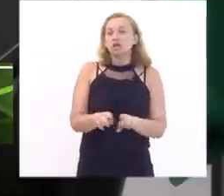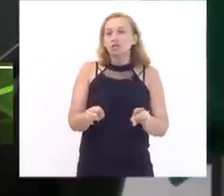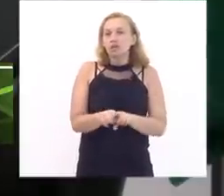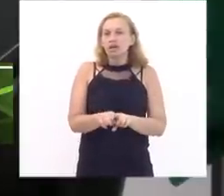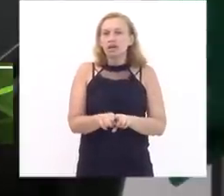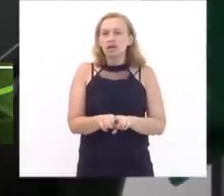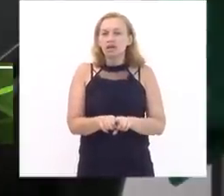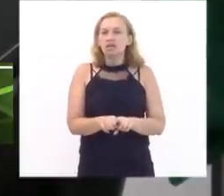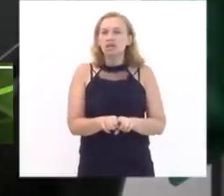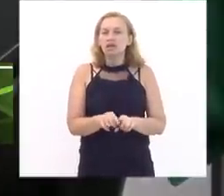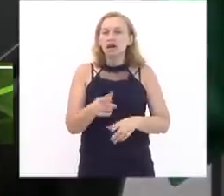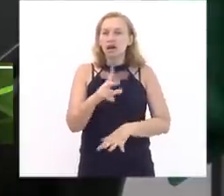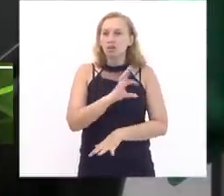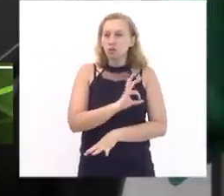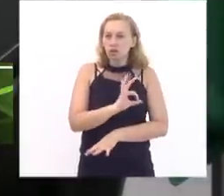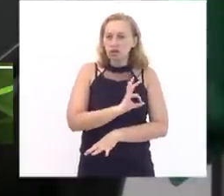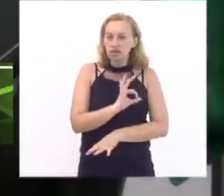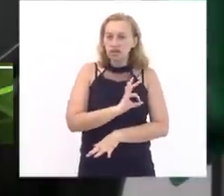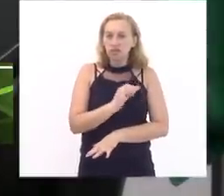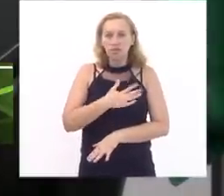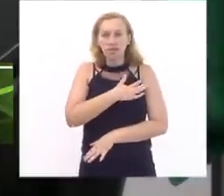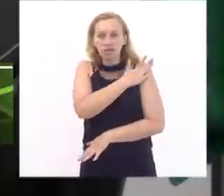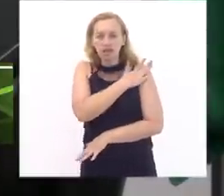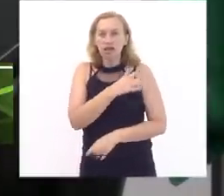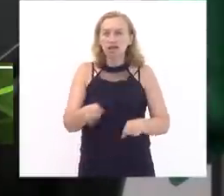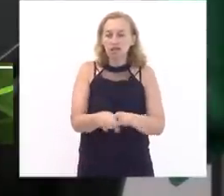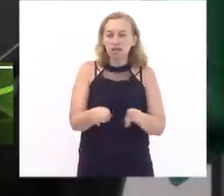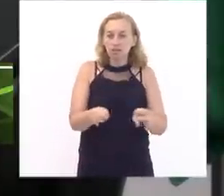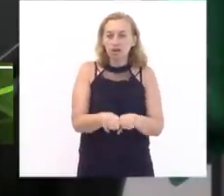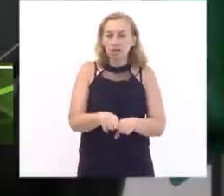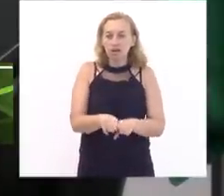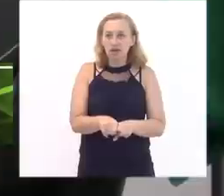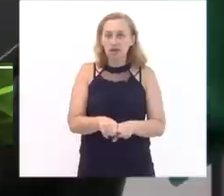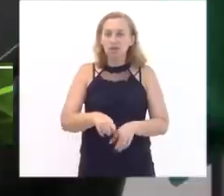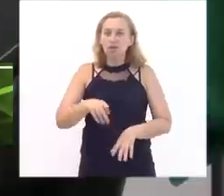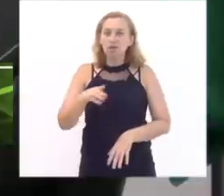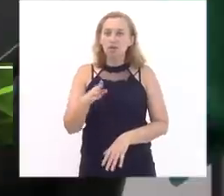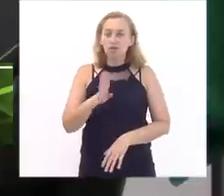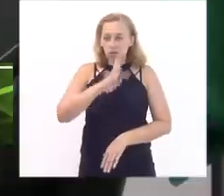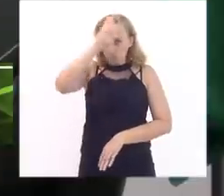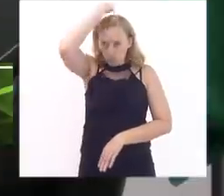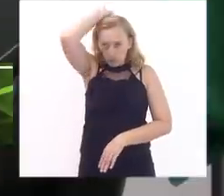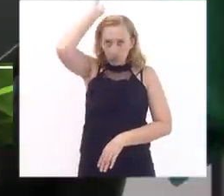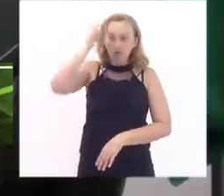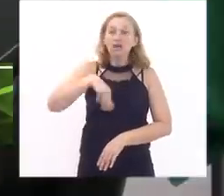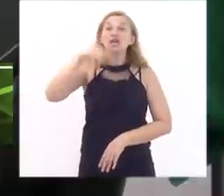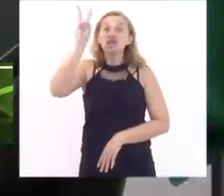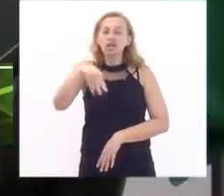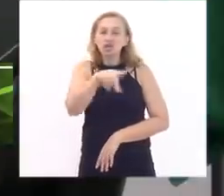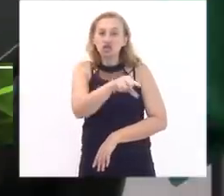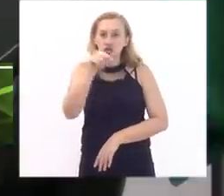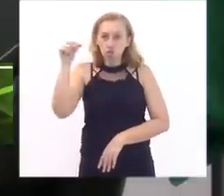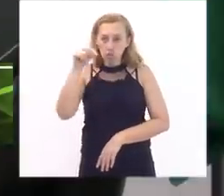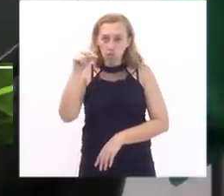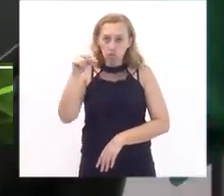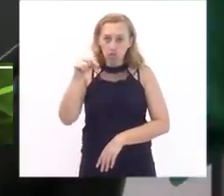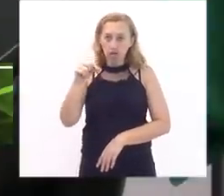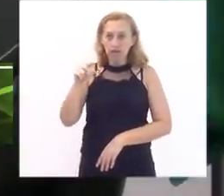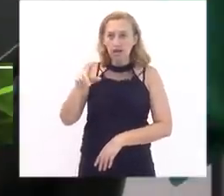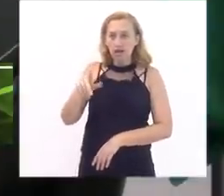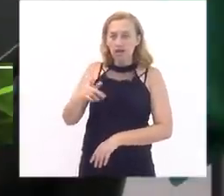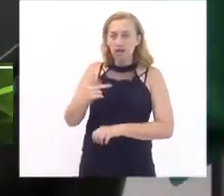tanto da Polícia Militar como do Bombeiro, quem optar para a